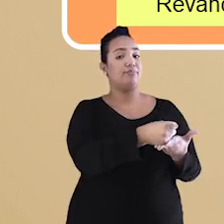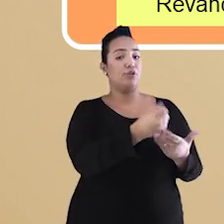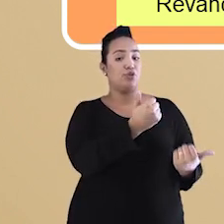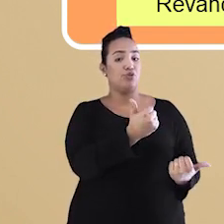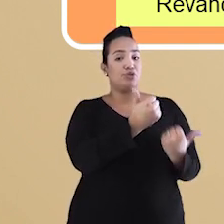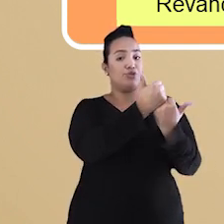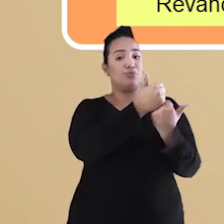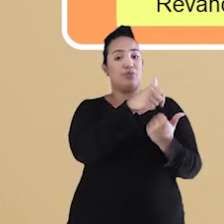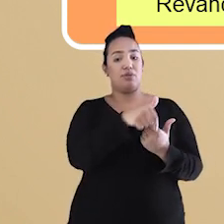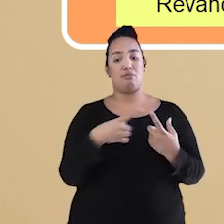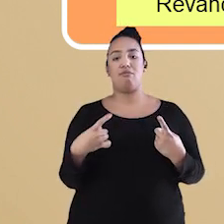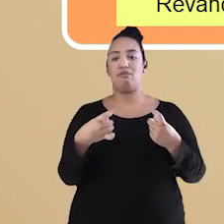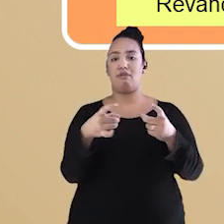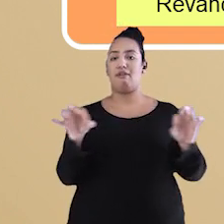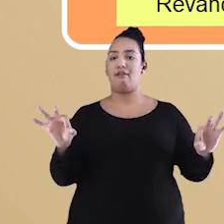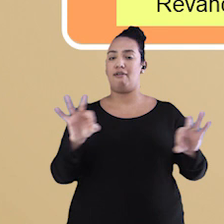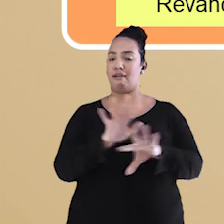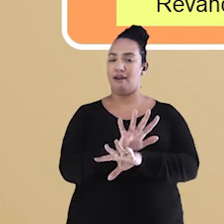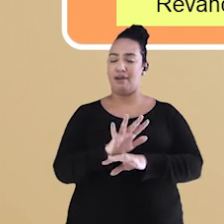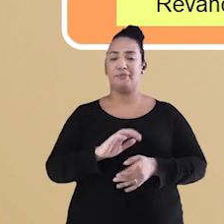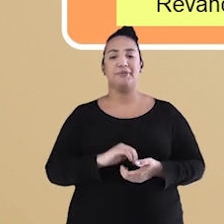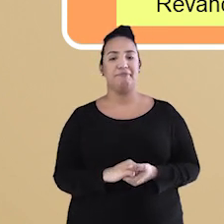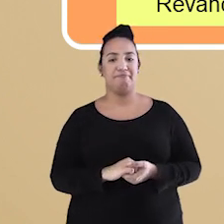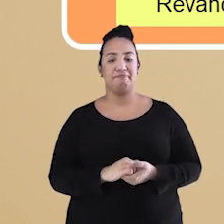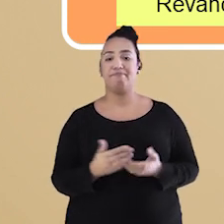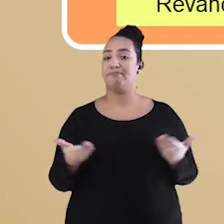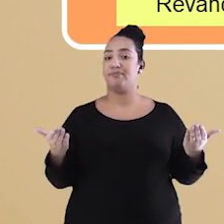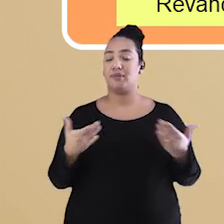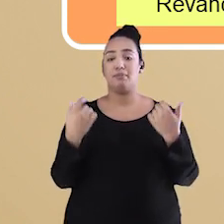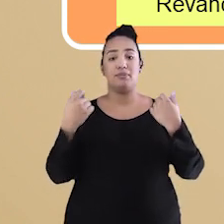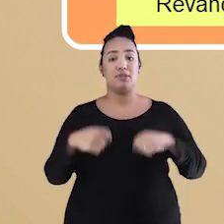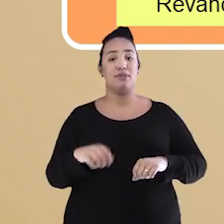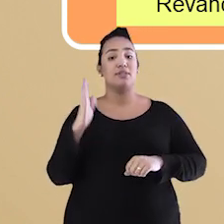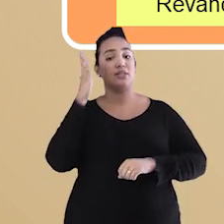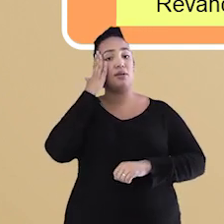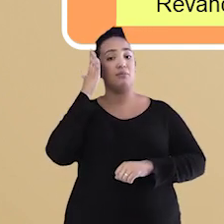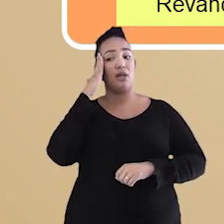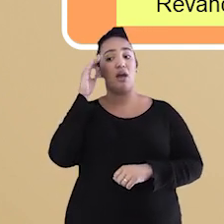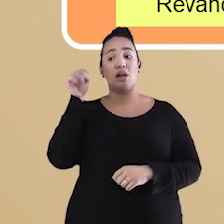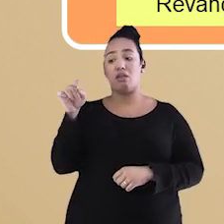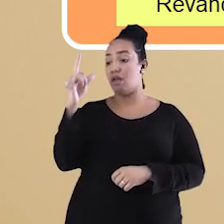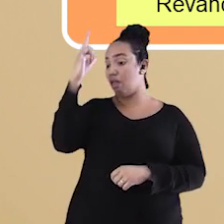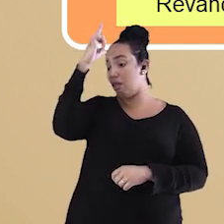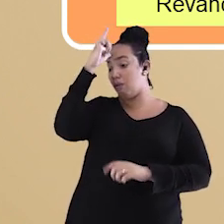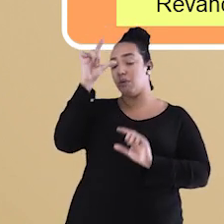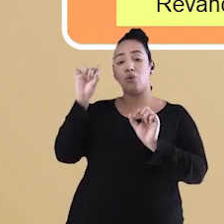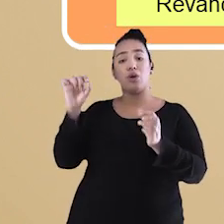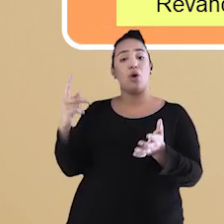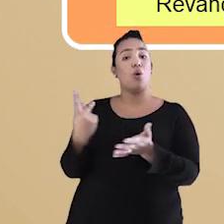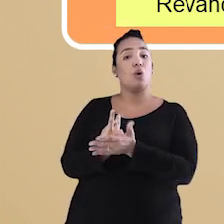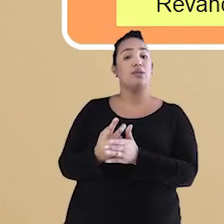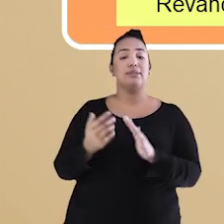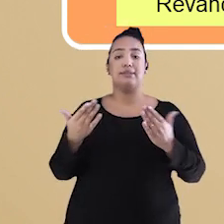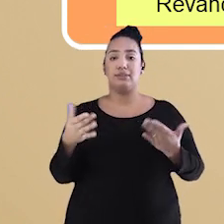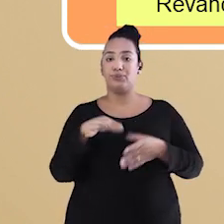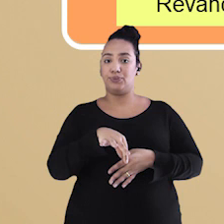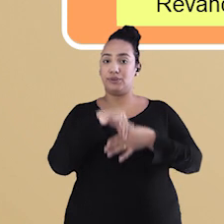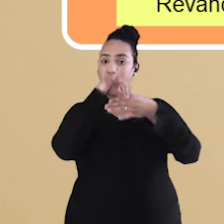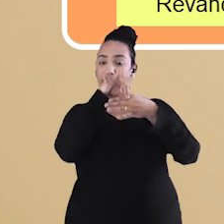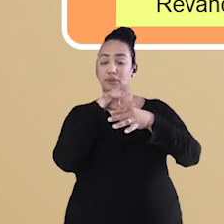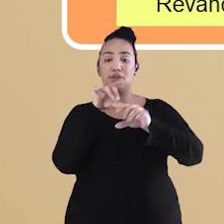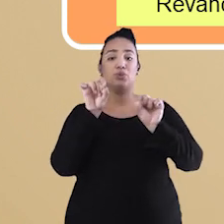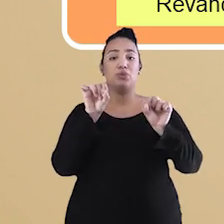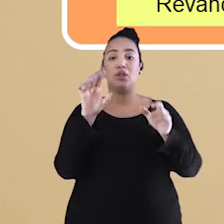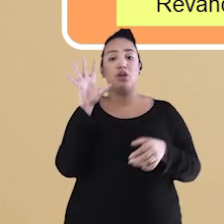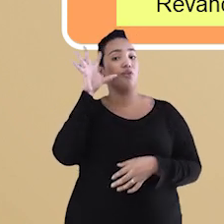na guerra, acabando de vez com o conflito. Agora bastava decidir o que aconteceria com a Alemanha. E assim os